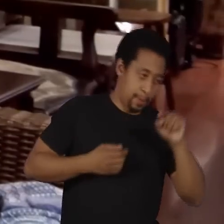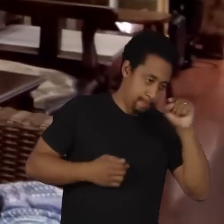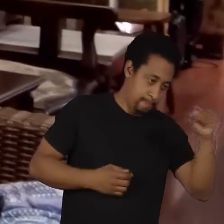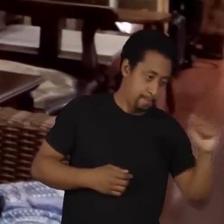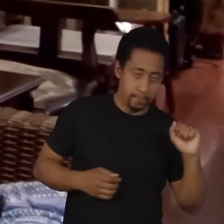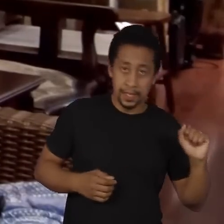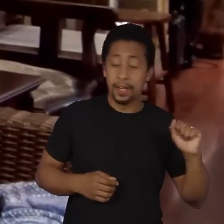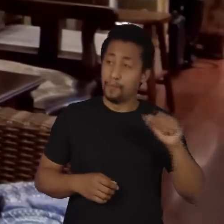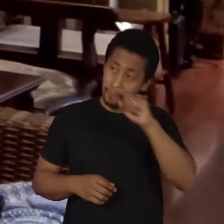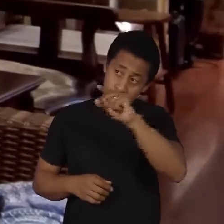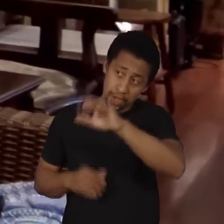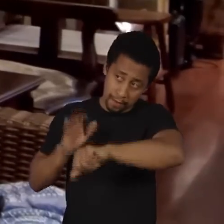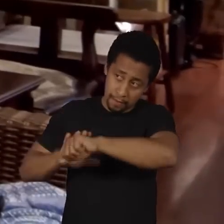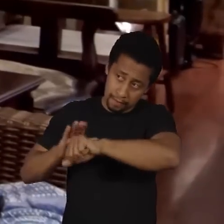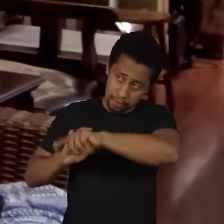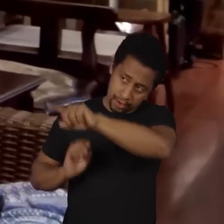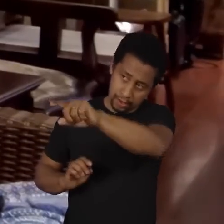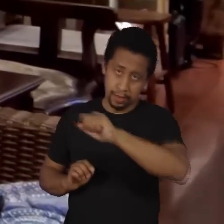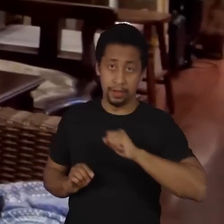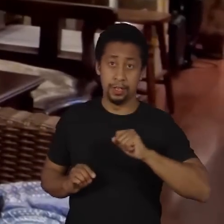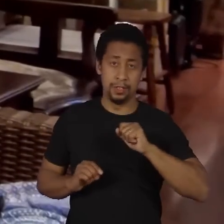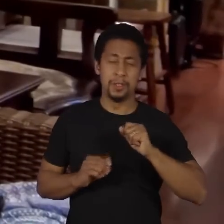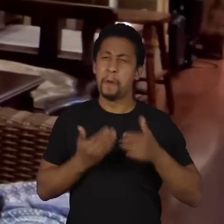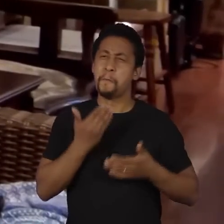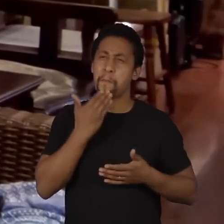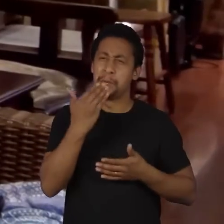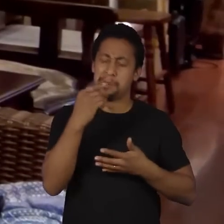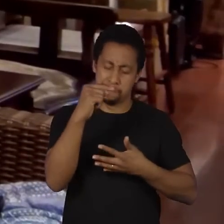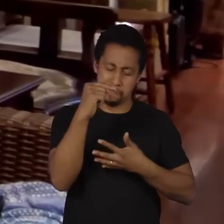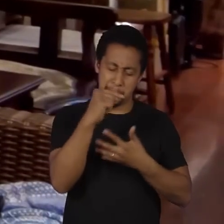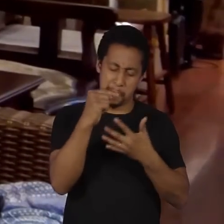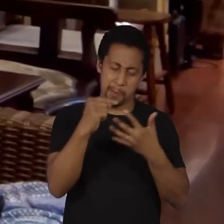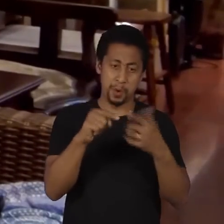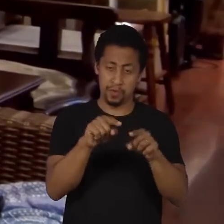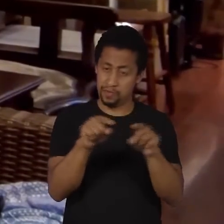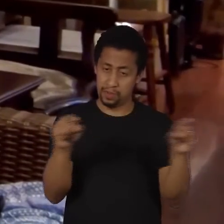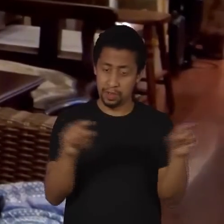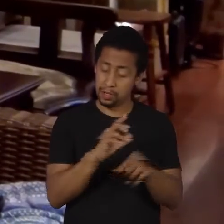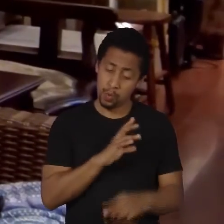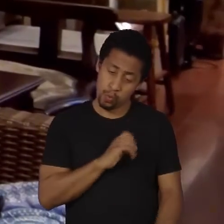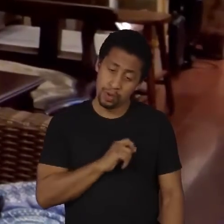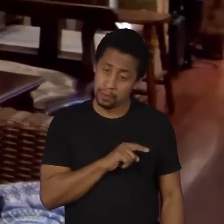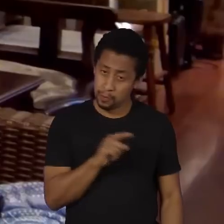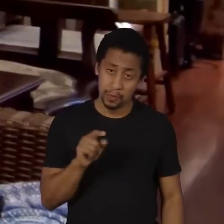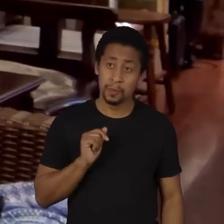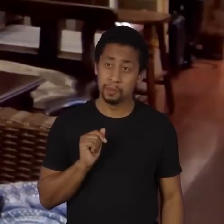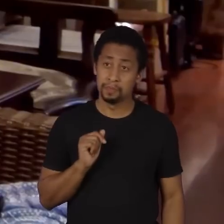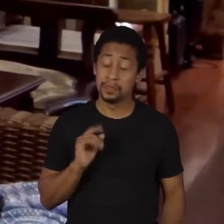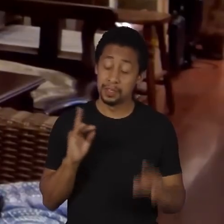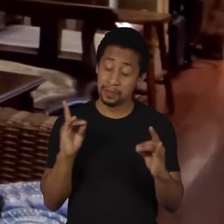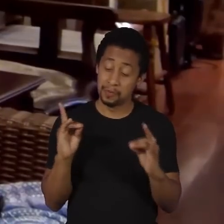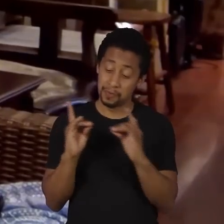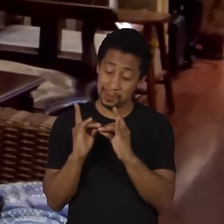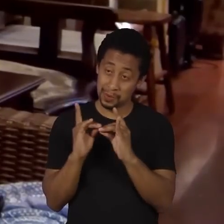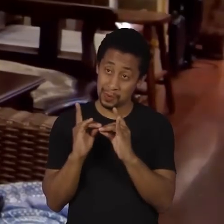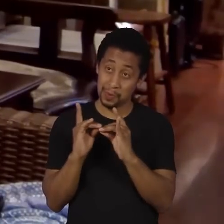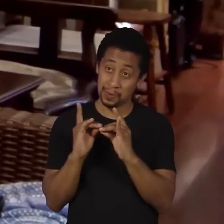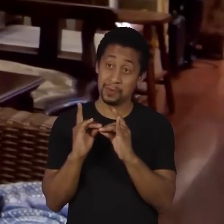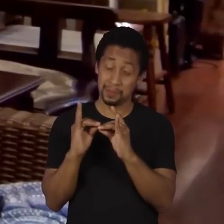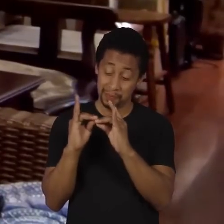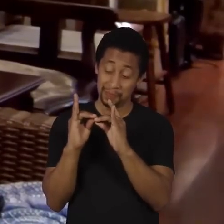aí. Eu quero que todos os meus pedidos para vocês, que são os meus amores, eu faria antes de entrar no